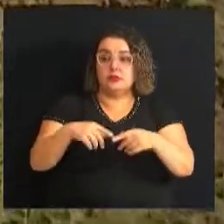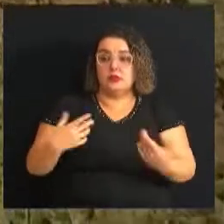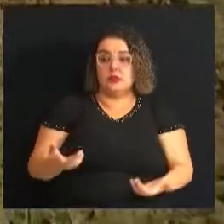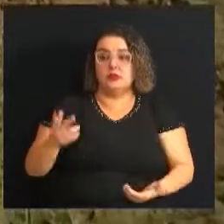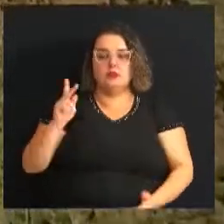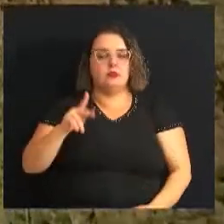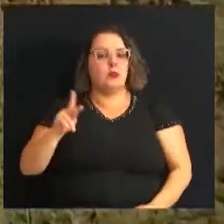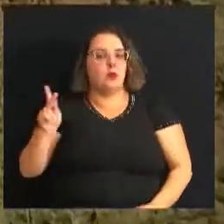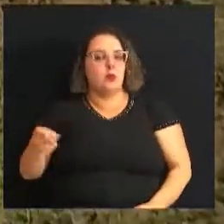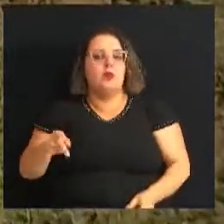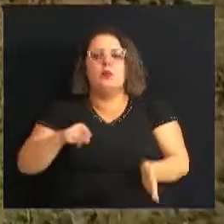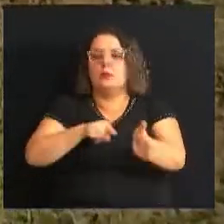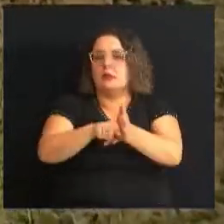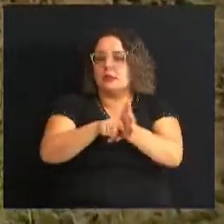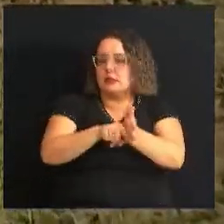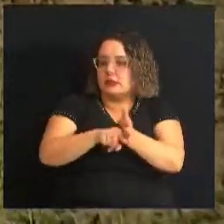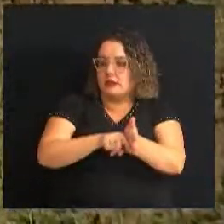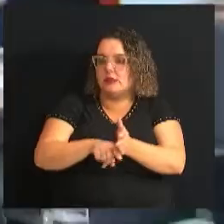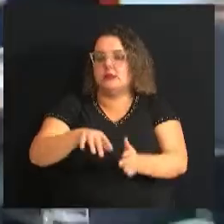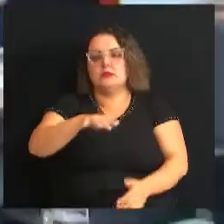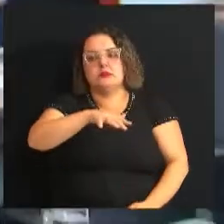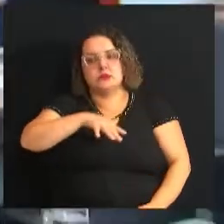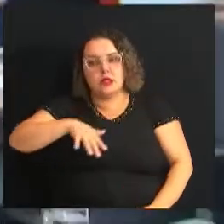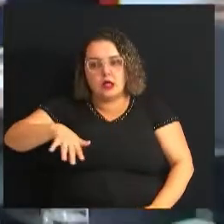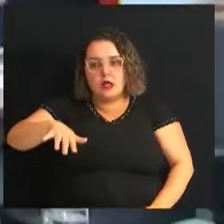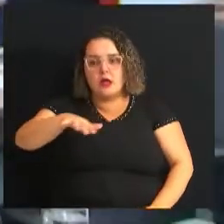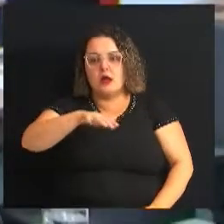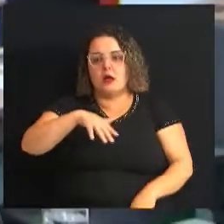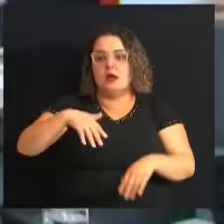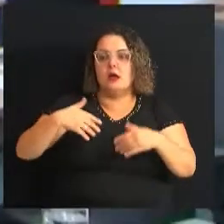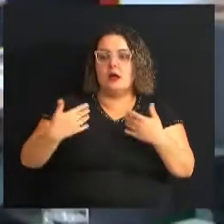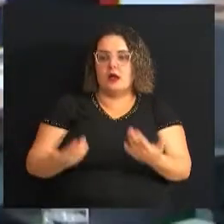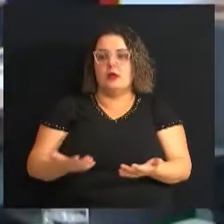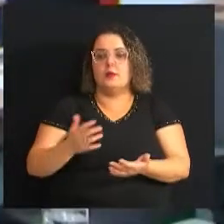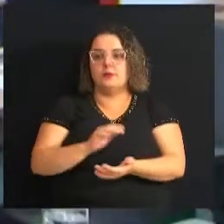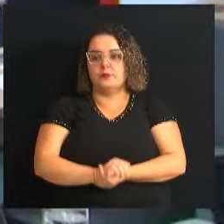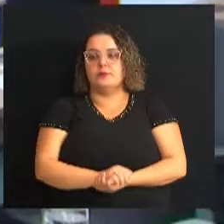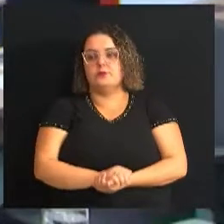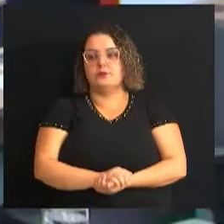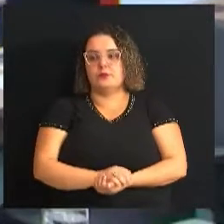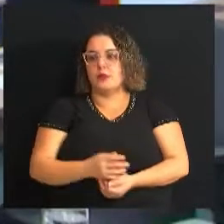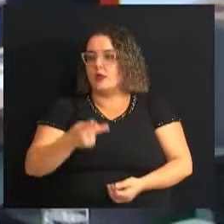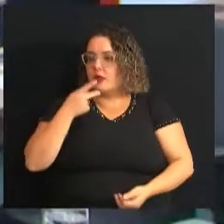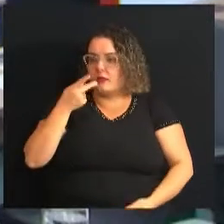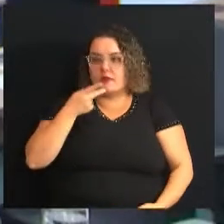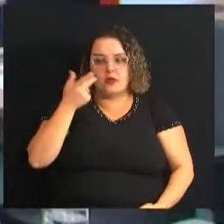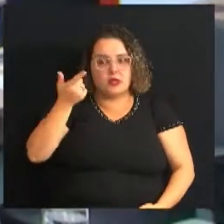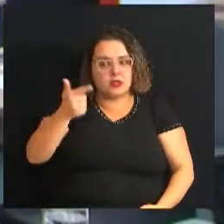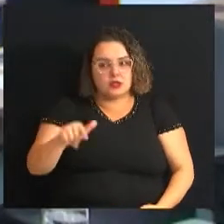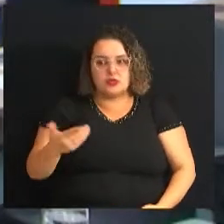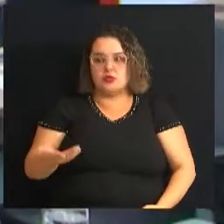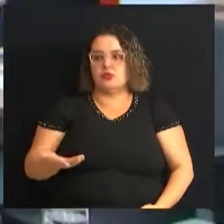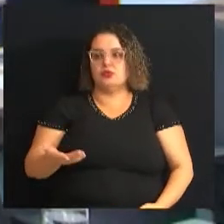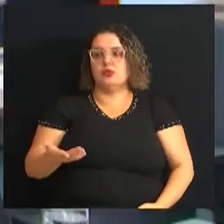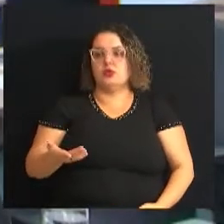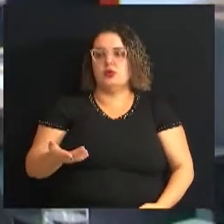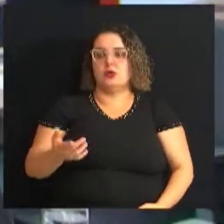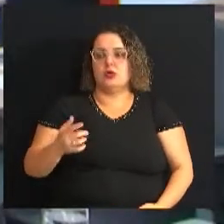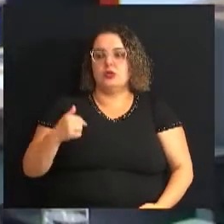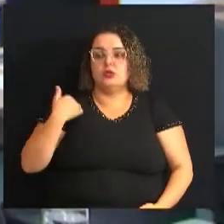professores, pesquisadores da área que reafirmaram, né, o fato de nós